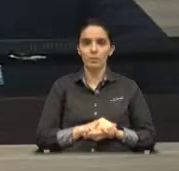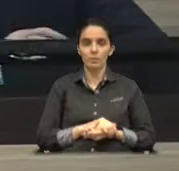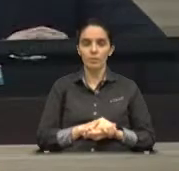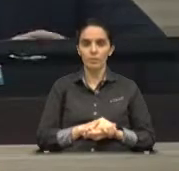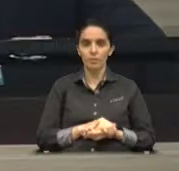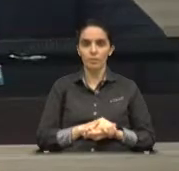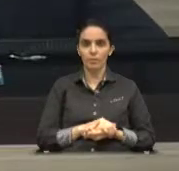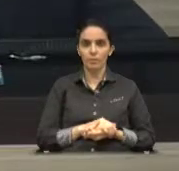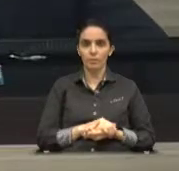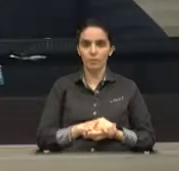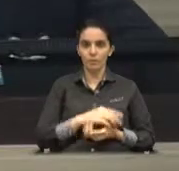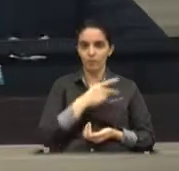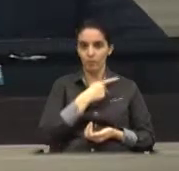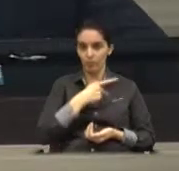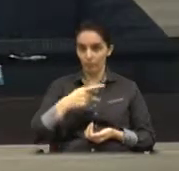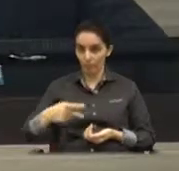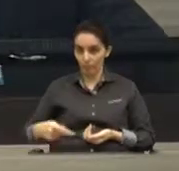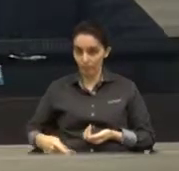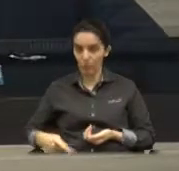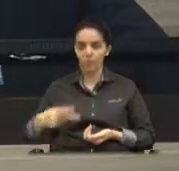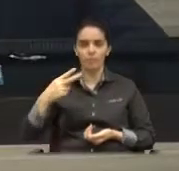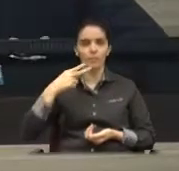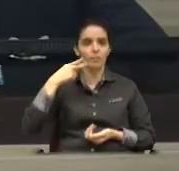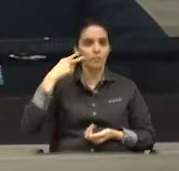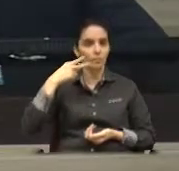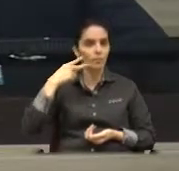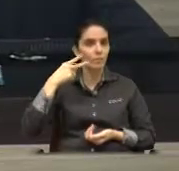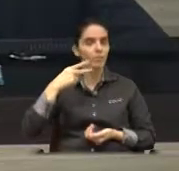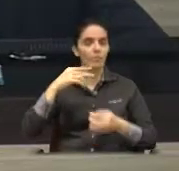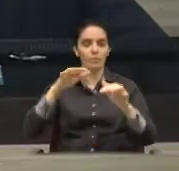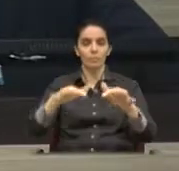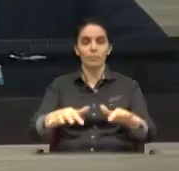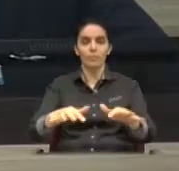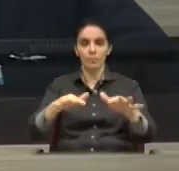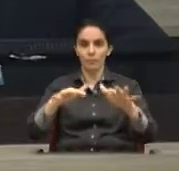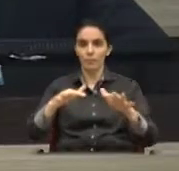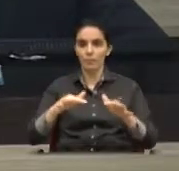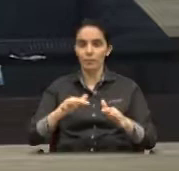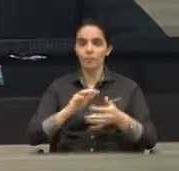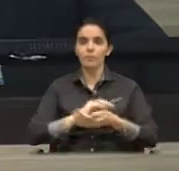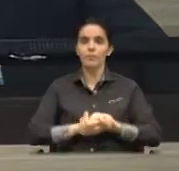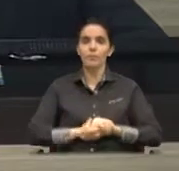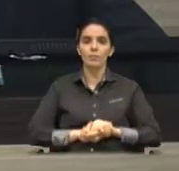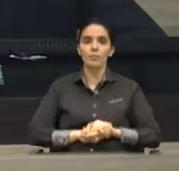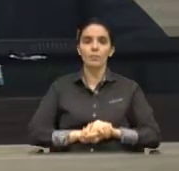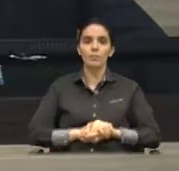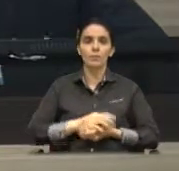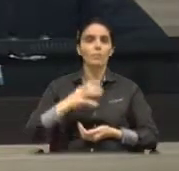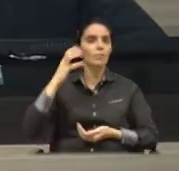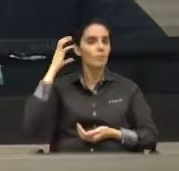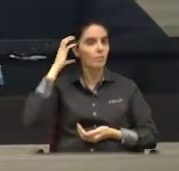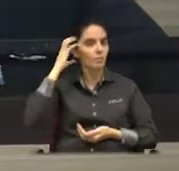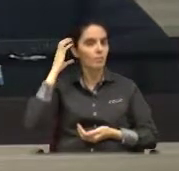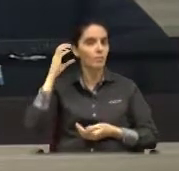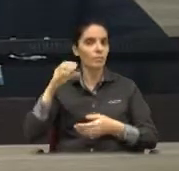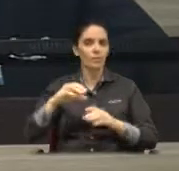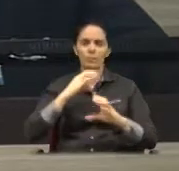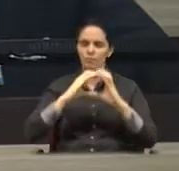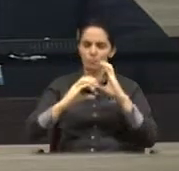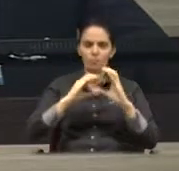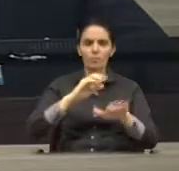Senhor presidente, nobres amigos vereadores, público aqui que se encontra e todos que ouvem pelos meios de